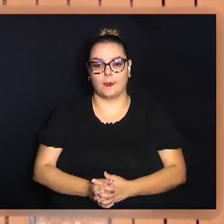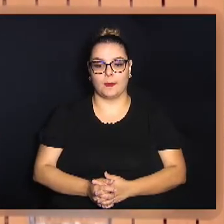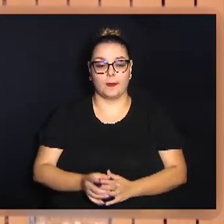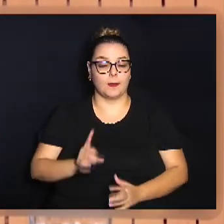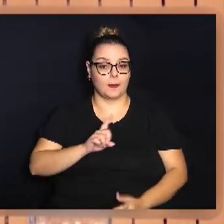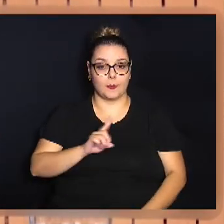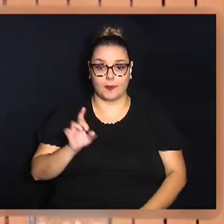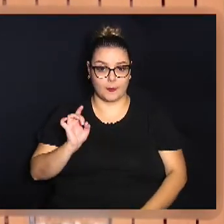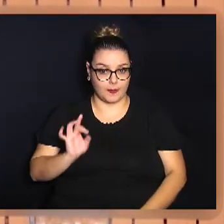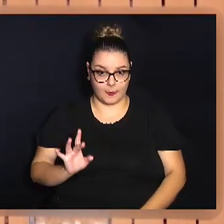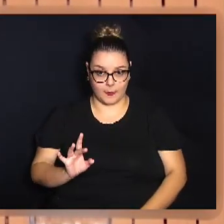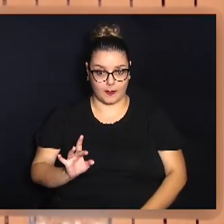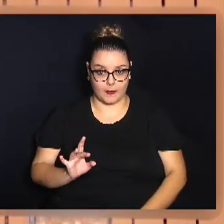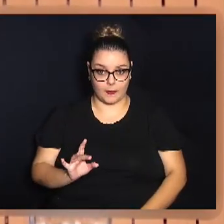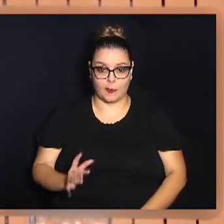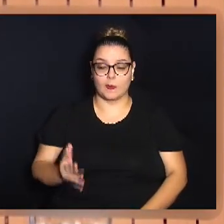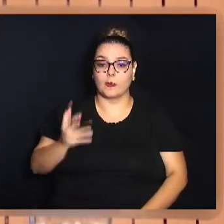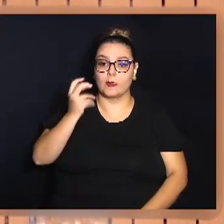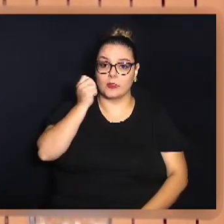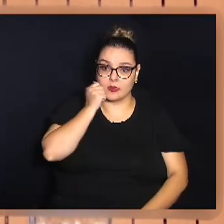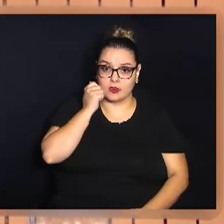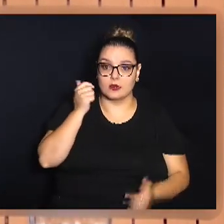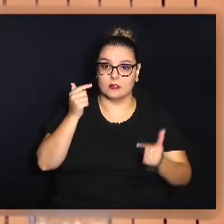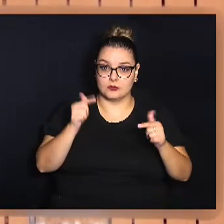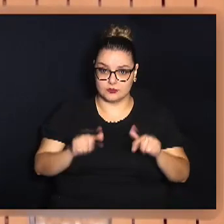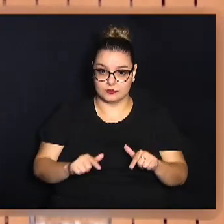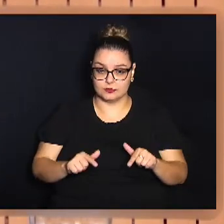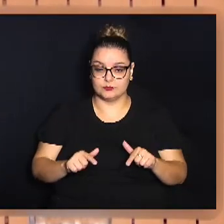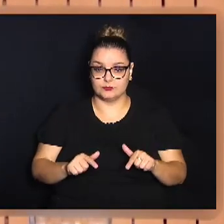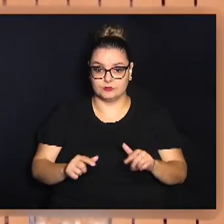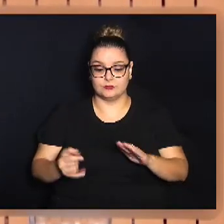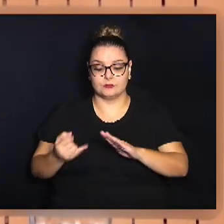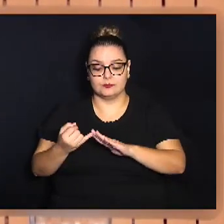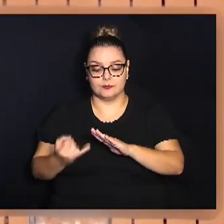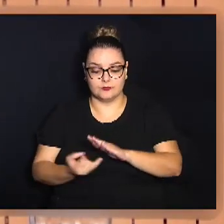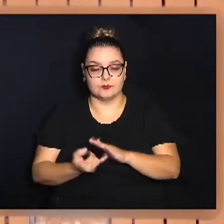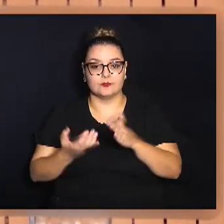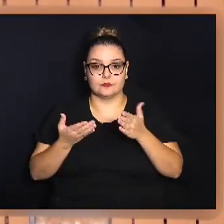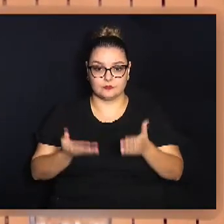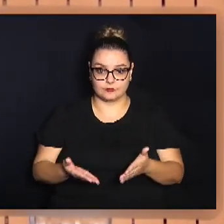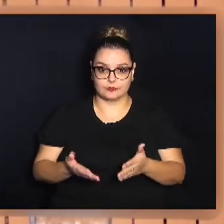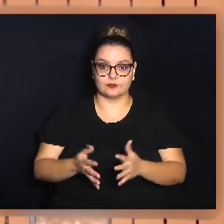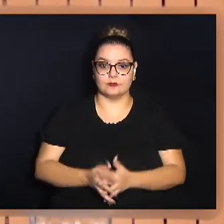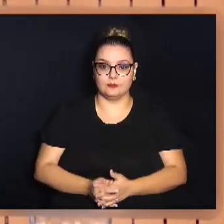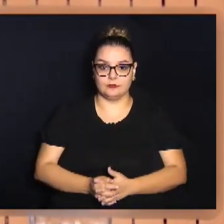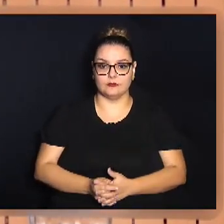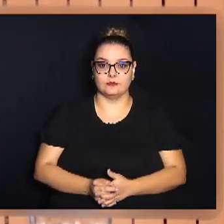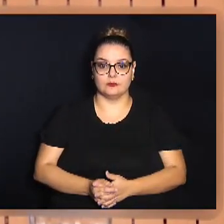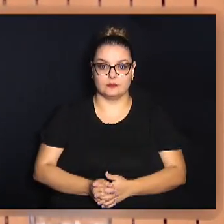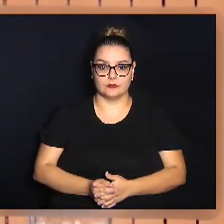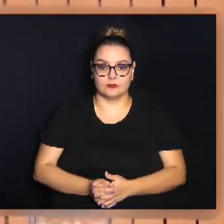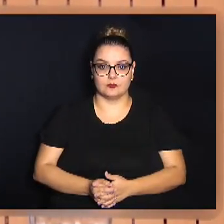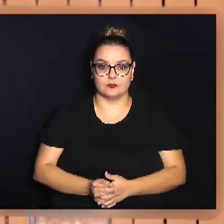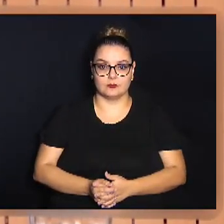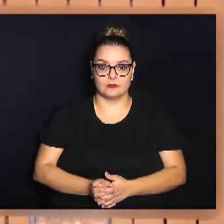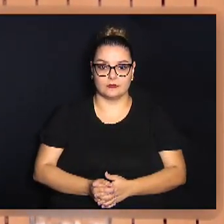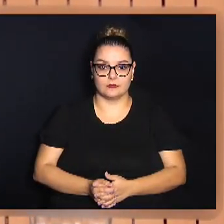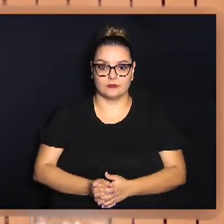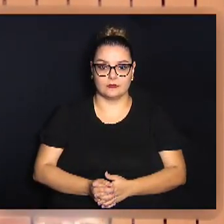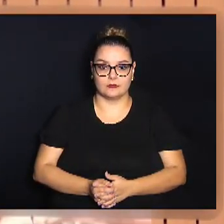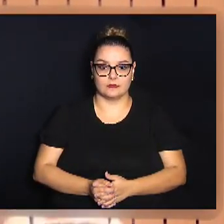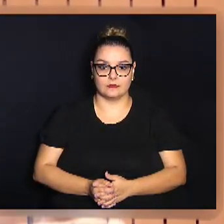somente a adoção daquele espaço por essa entidade, que já evita,